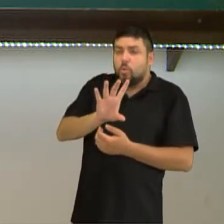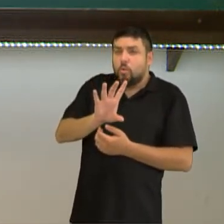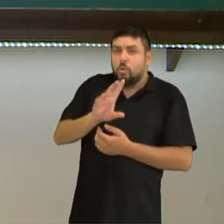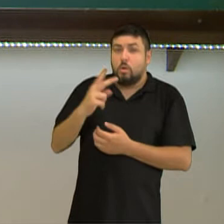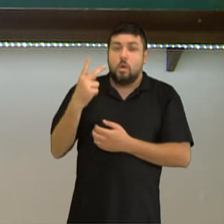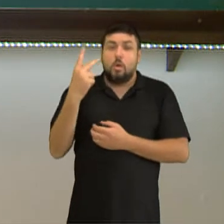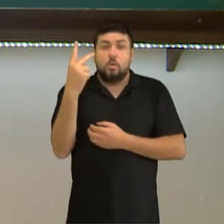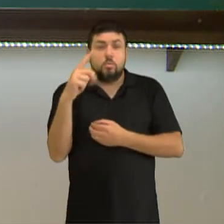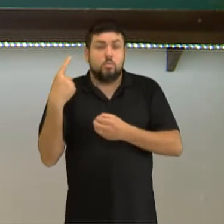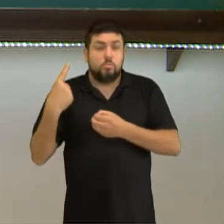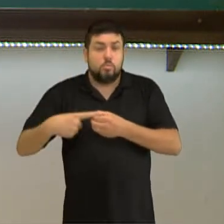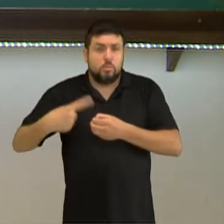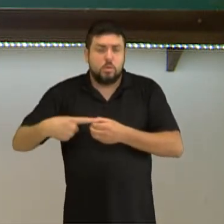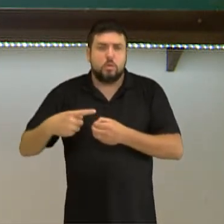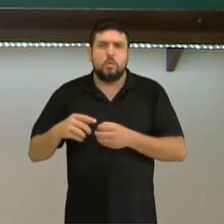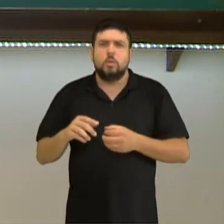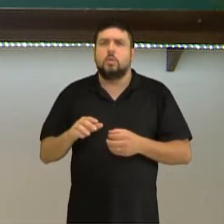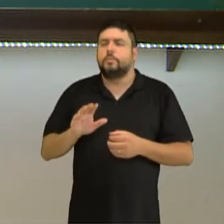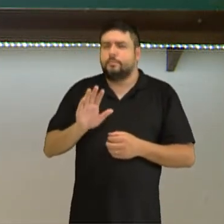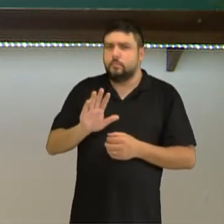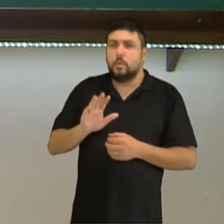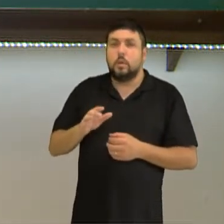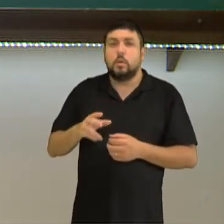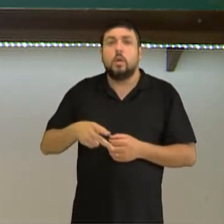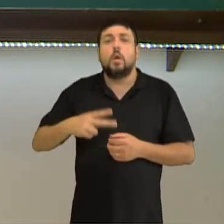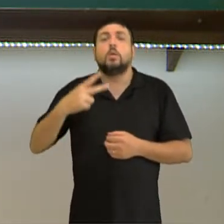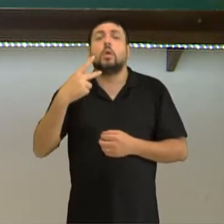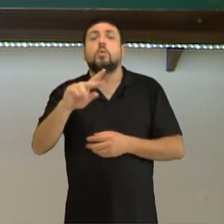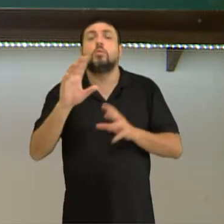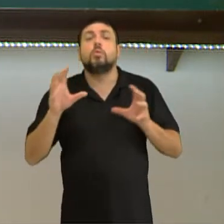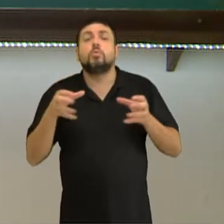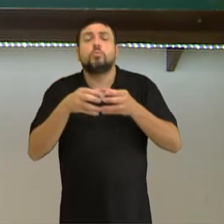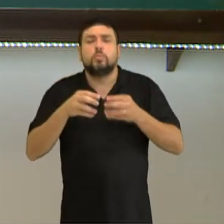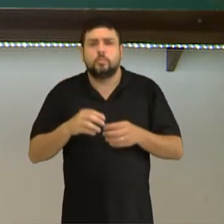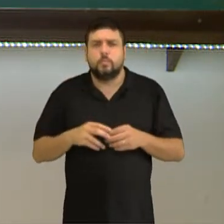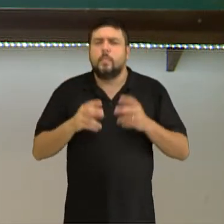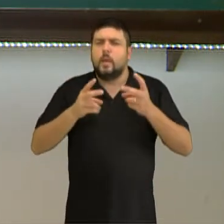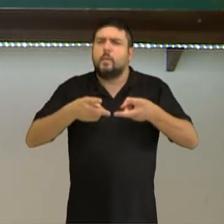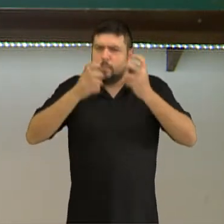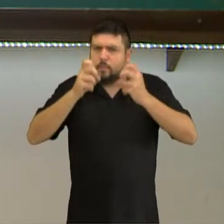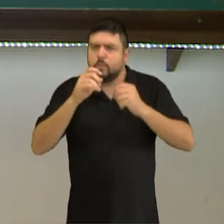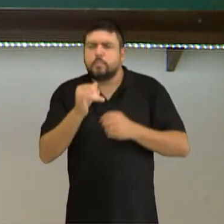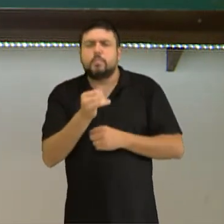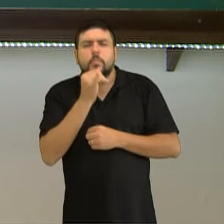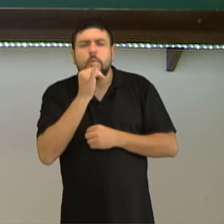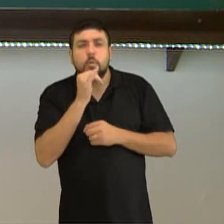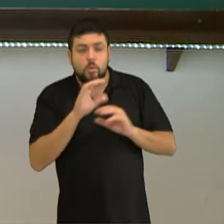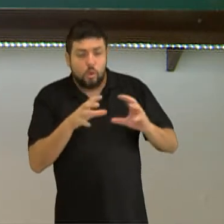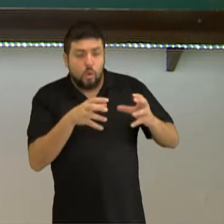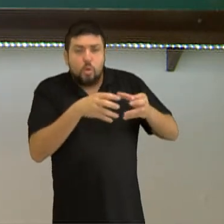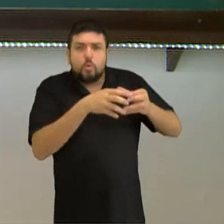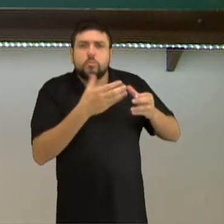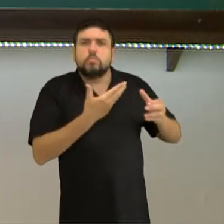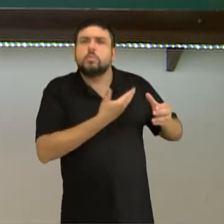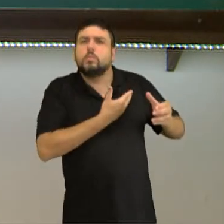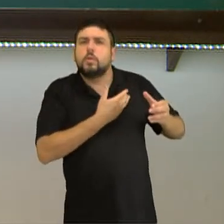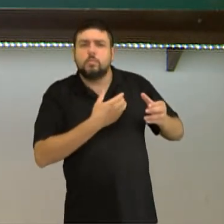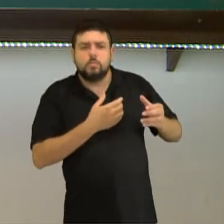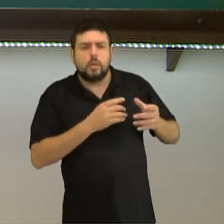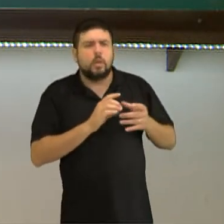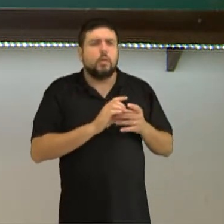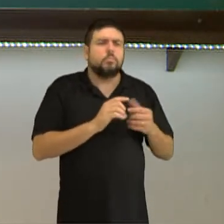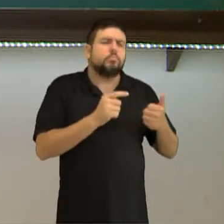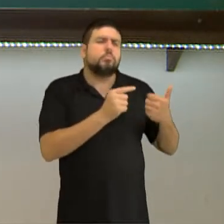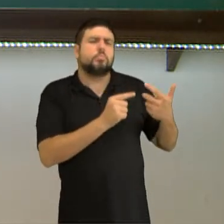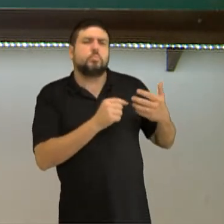gente está falando dos grupos que você frequenta. Você já percebeu que quando você está com um grupo de amigos, algumas regras podem. Já na